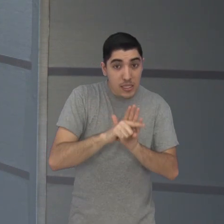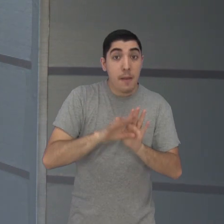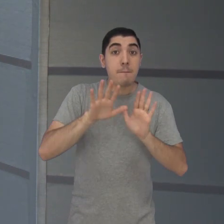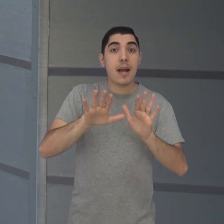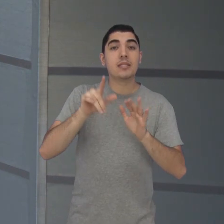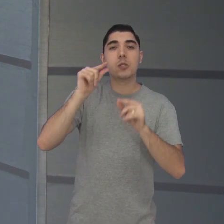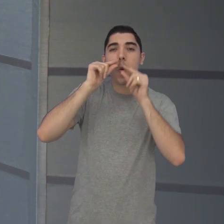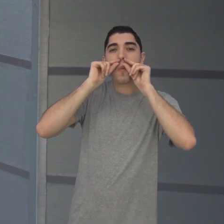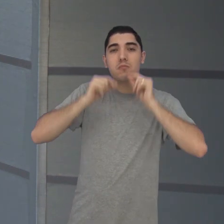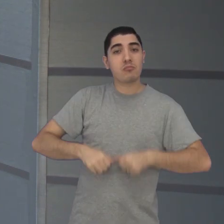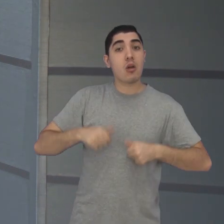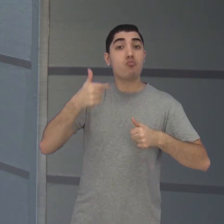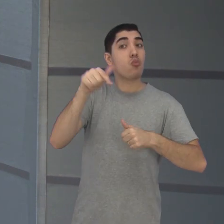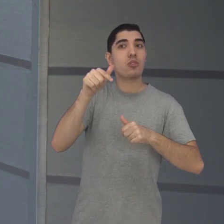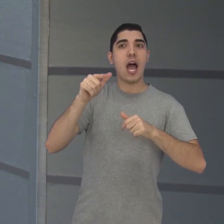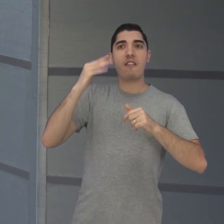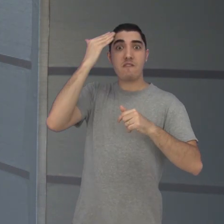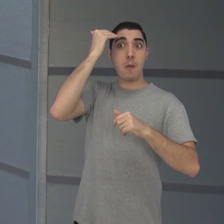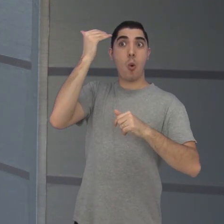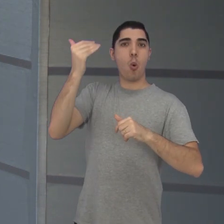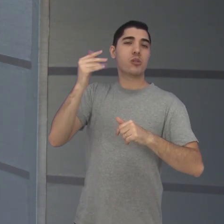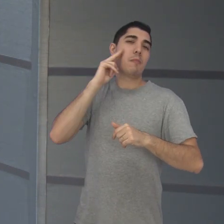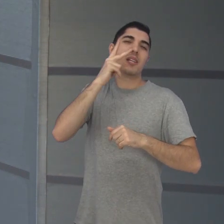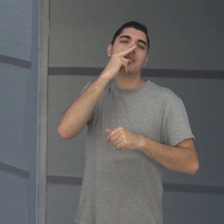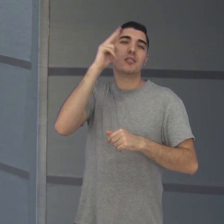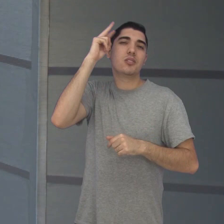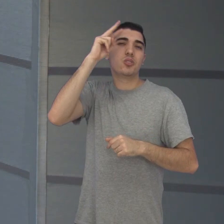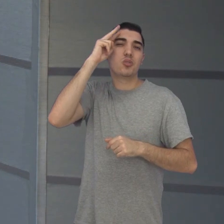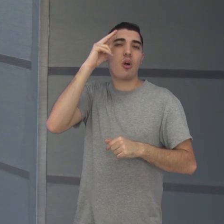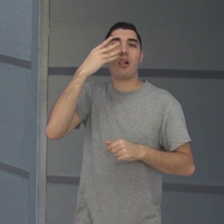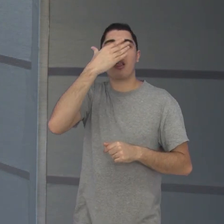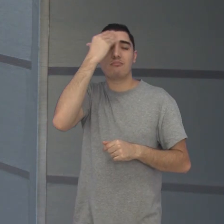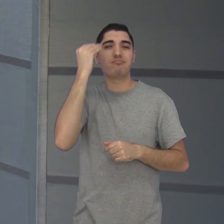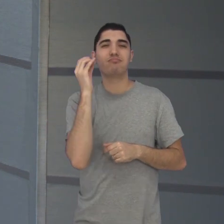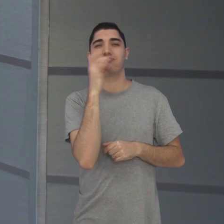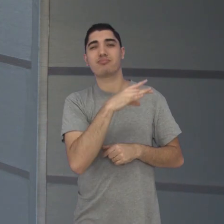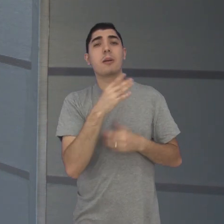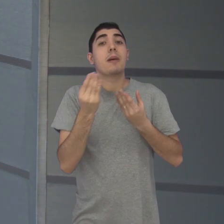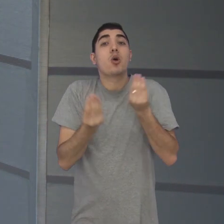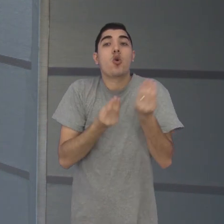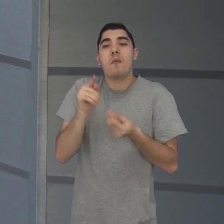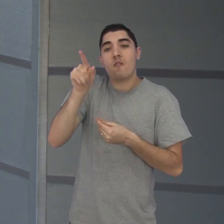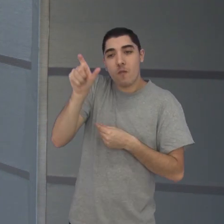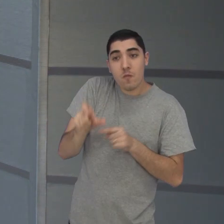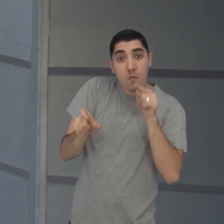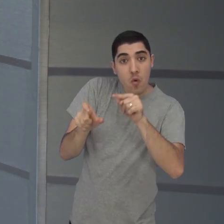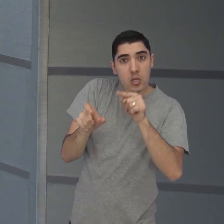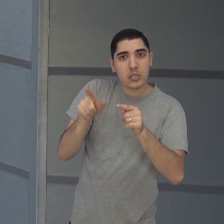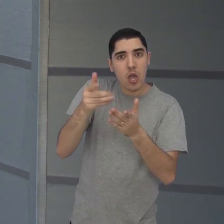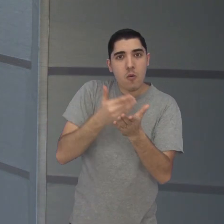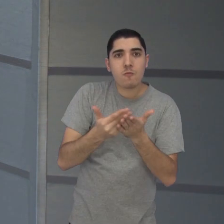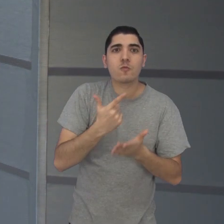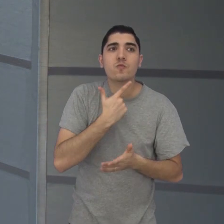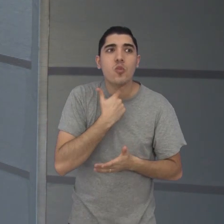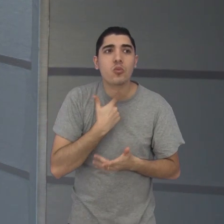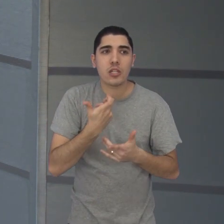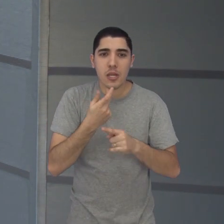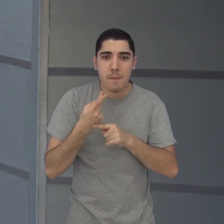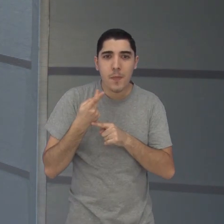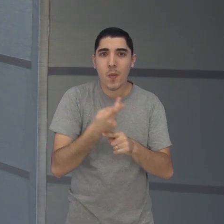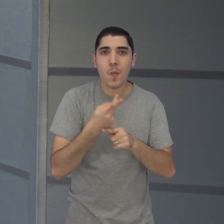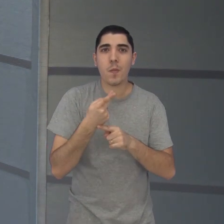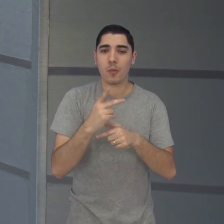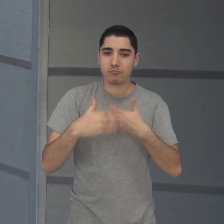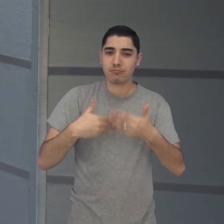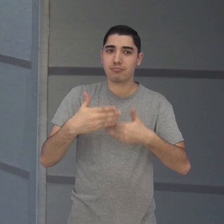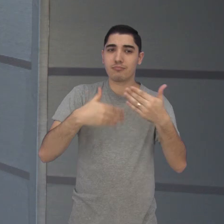fora da mídia, enfim, a história dele já estava esquecida. E como foi para você, que comentou comigo que tem um acervo tão grande, ir atrás disso, passo